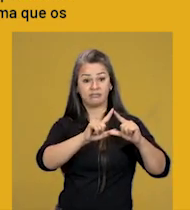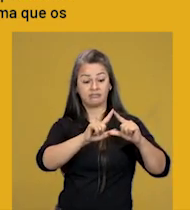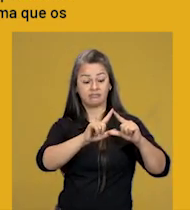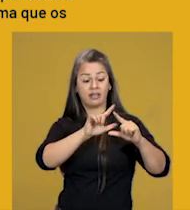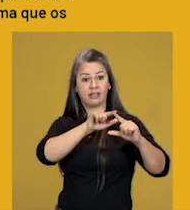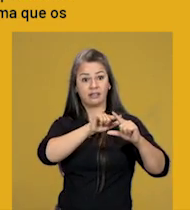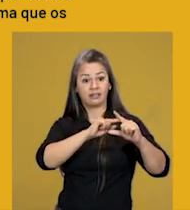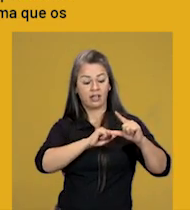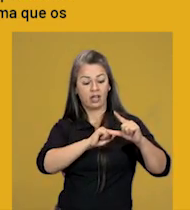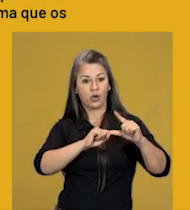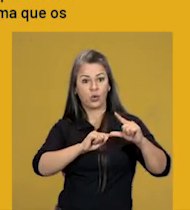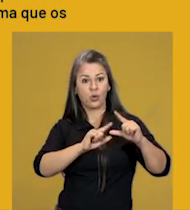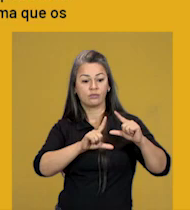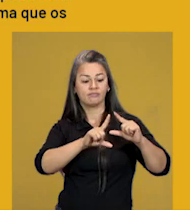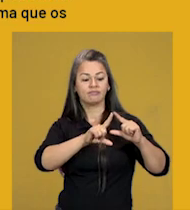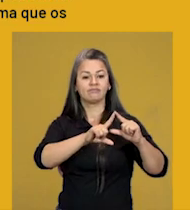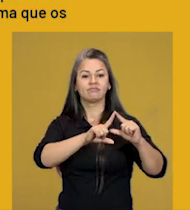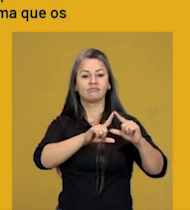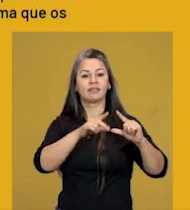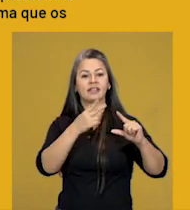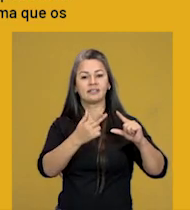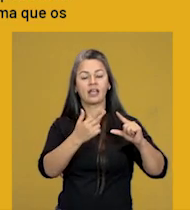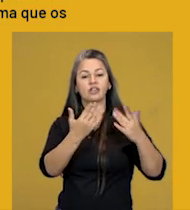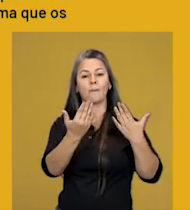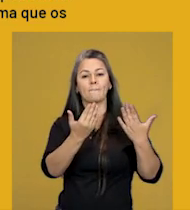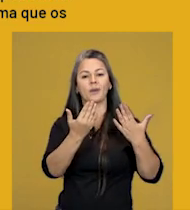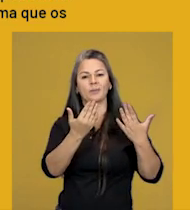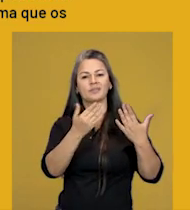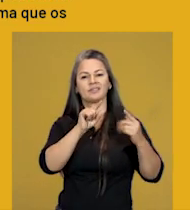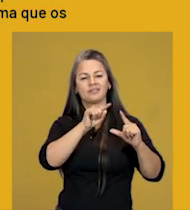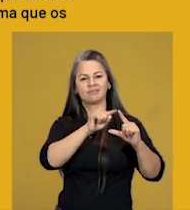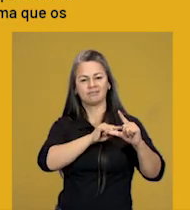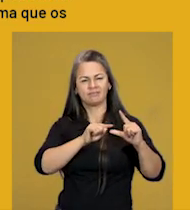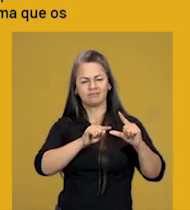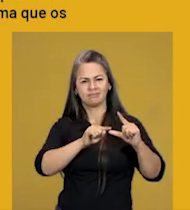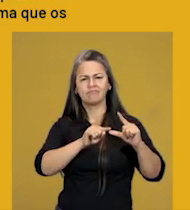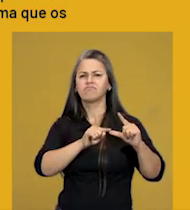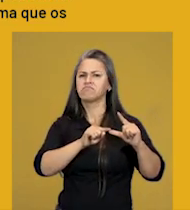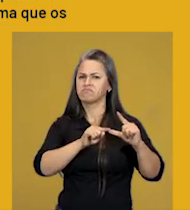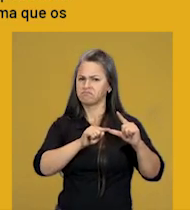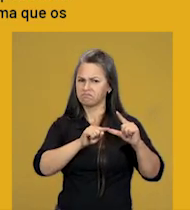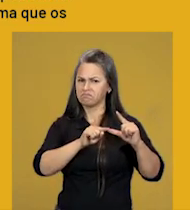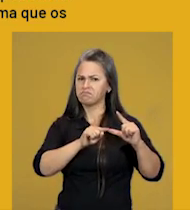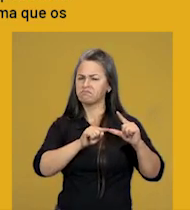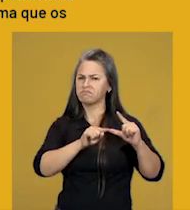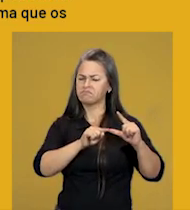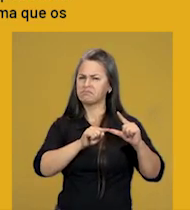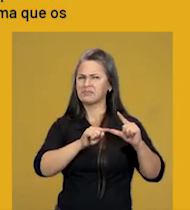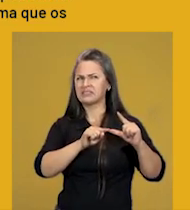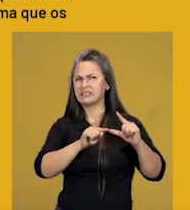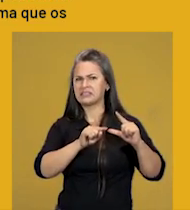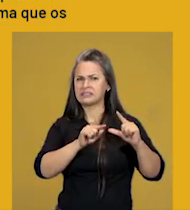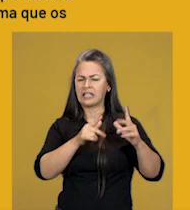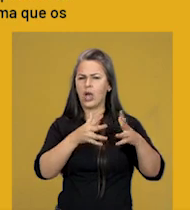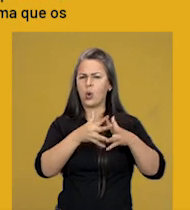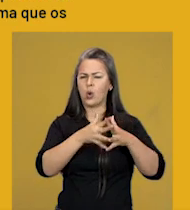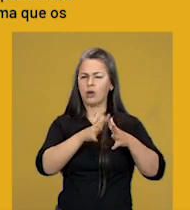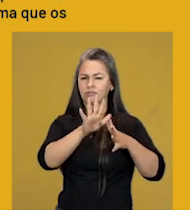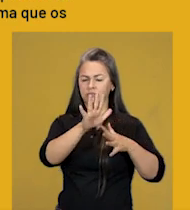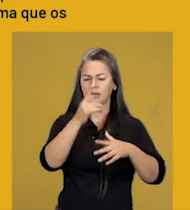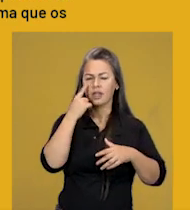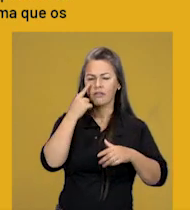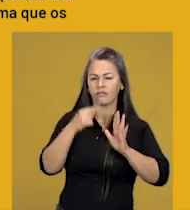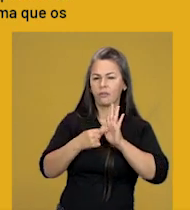lados correspondentes sejam proporcionais. Nossa informação ficou meio no ar, né? Então, vou desenhar aqui